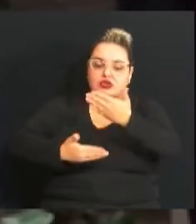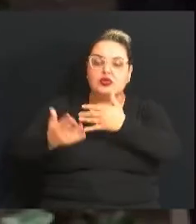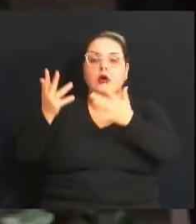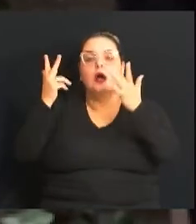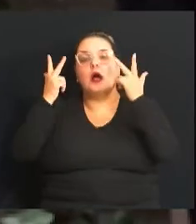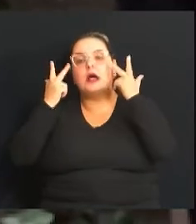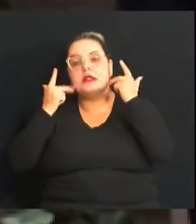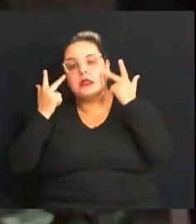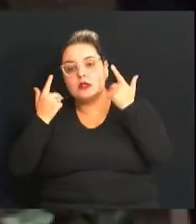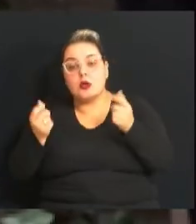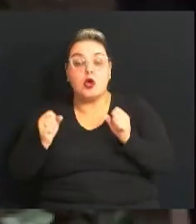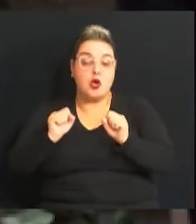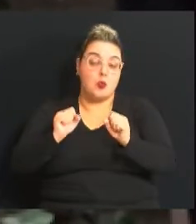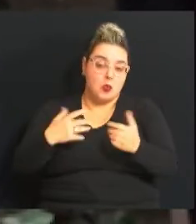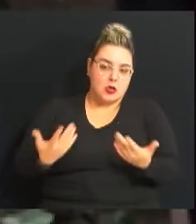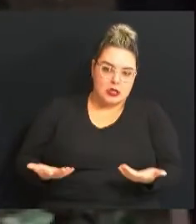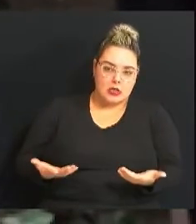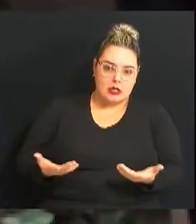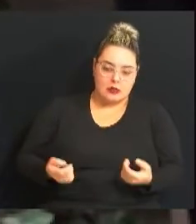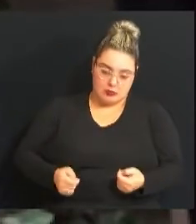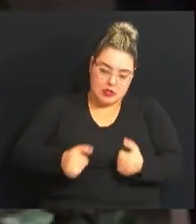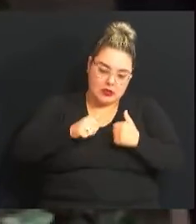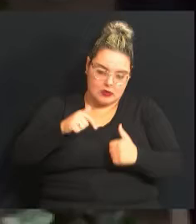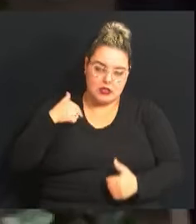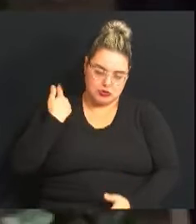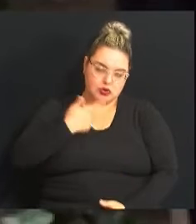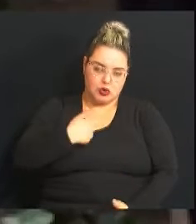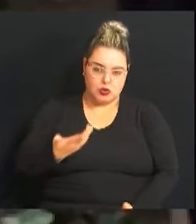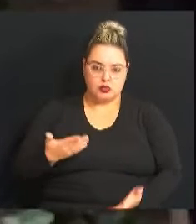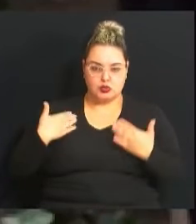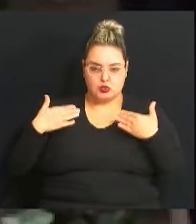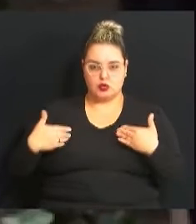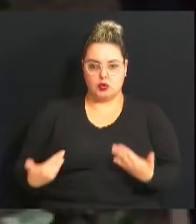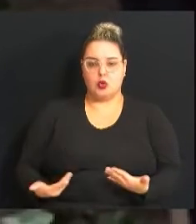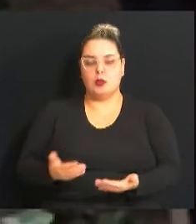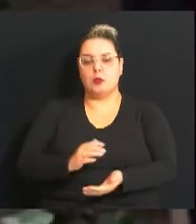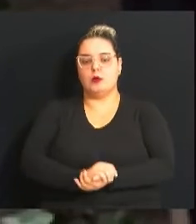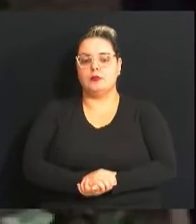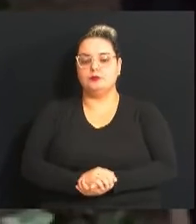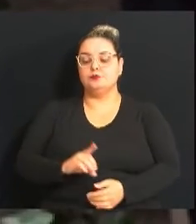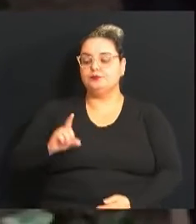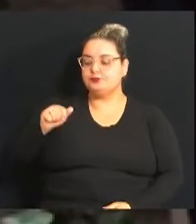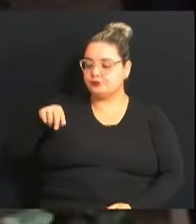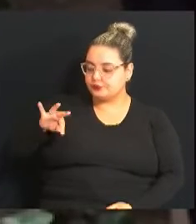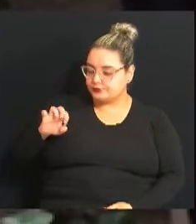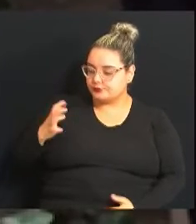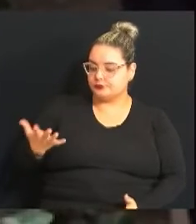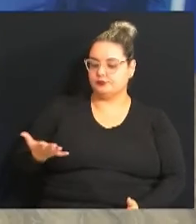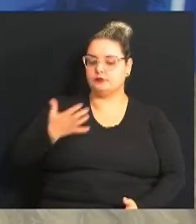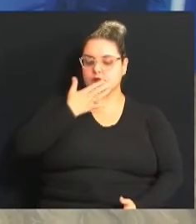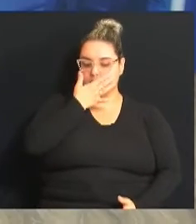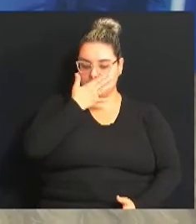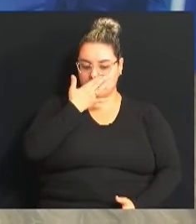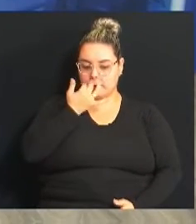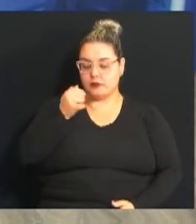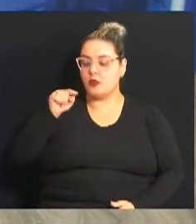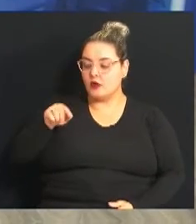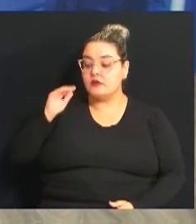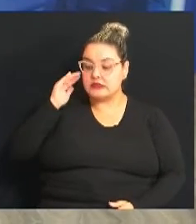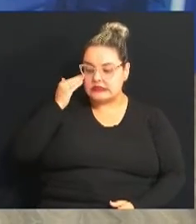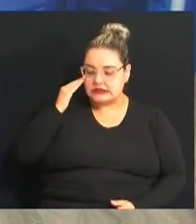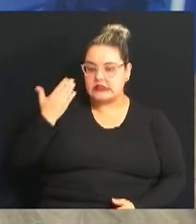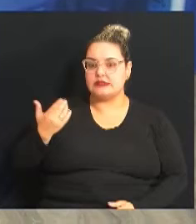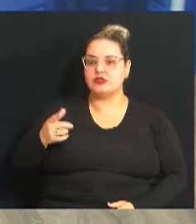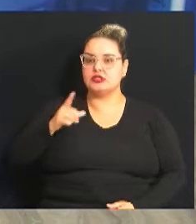poderiam muito nos beneficiar através do corpo. Agora, Dante, você entende que tem como mudar